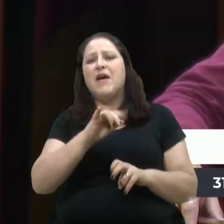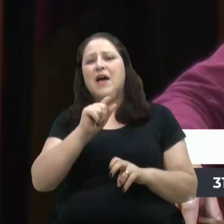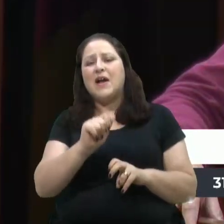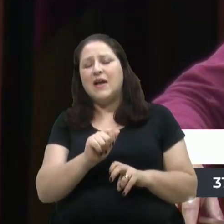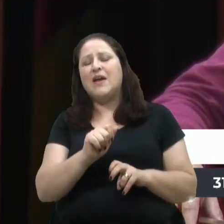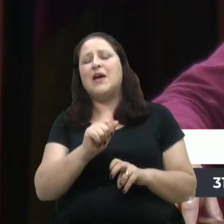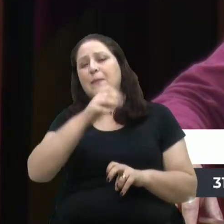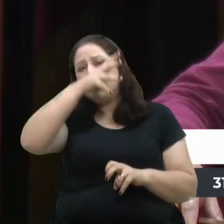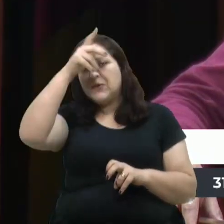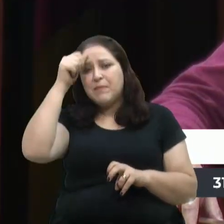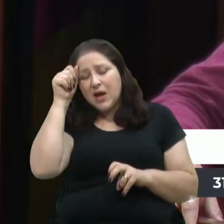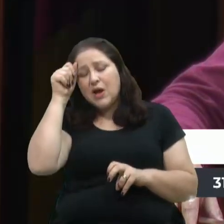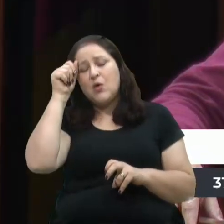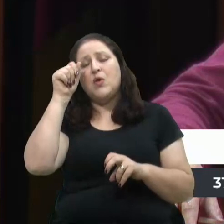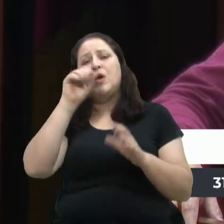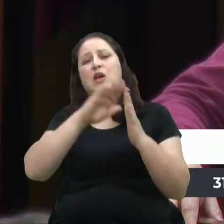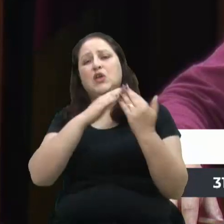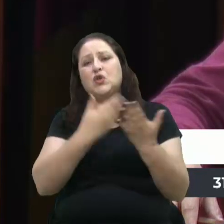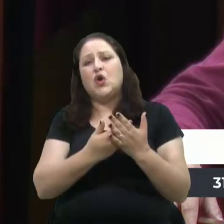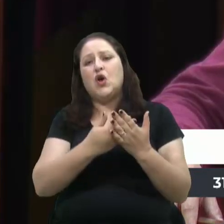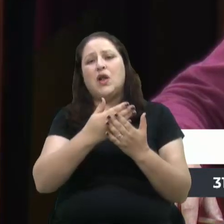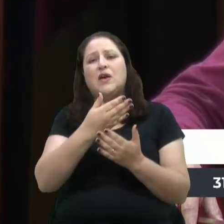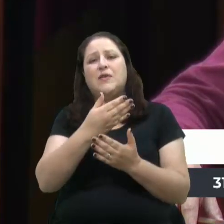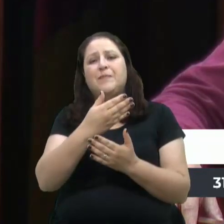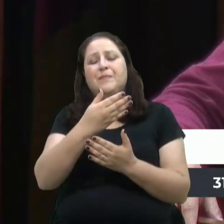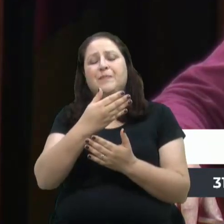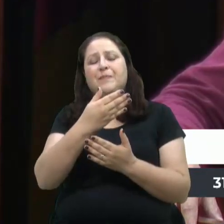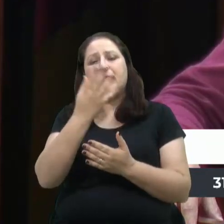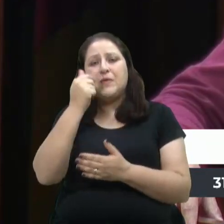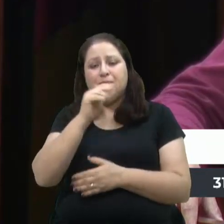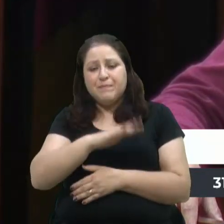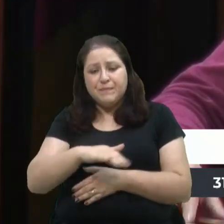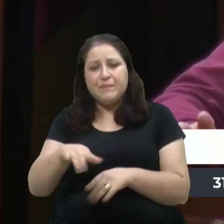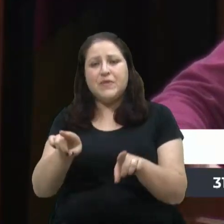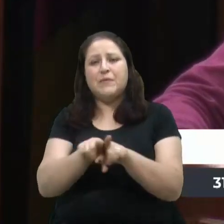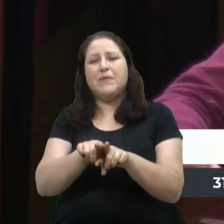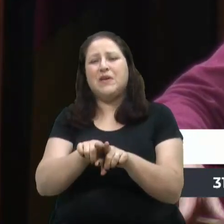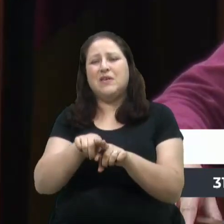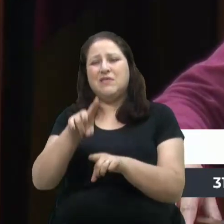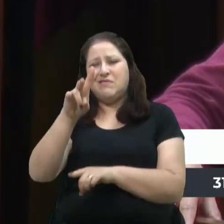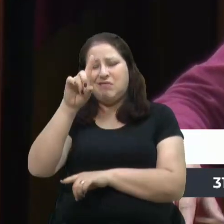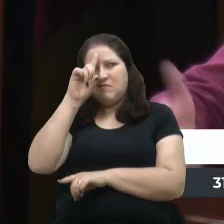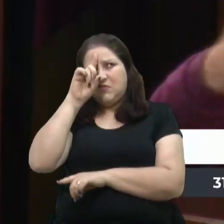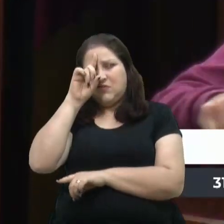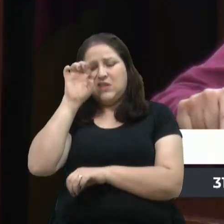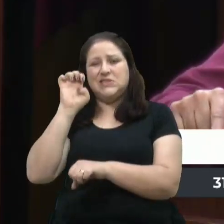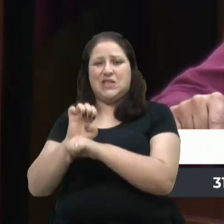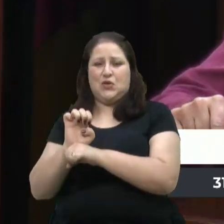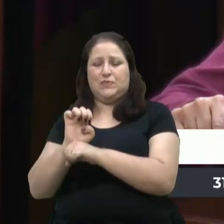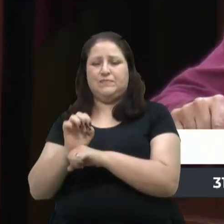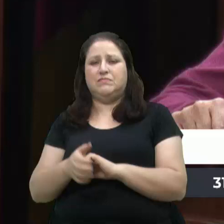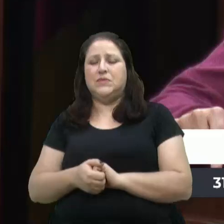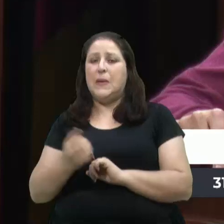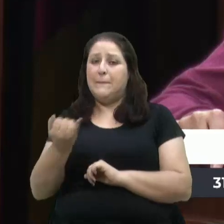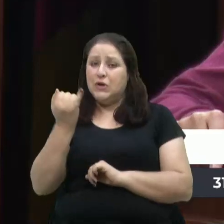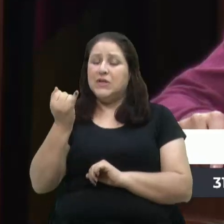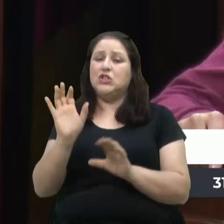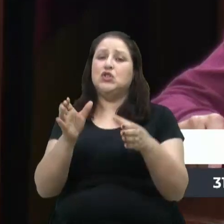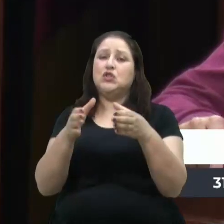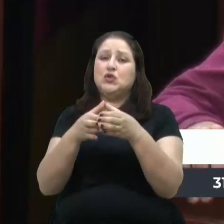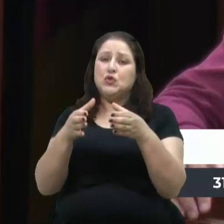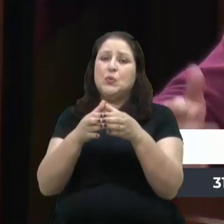e de ensino fundamental da rede estadual eu acho que é muito importante que não só os vereadores da